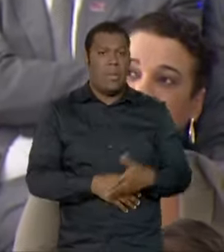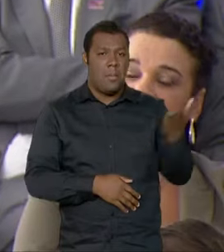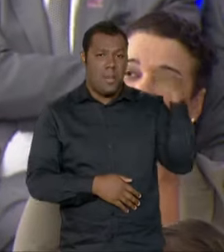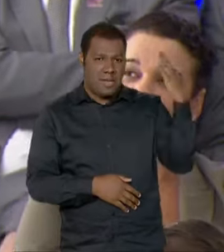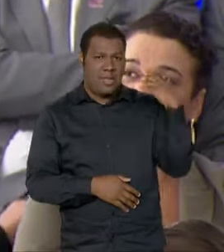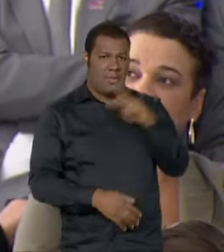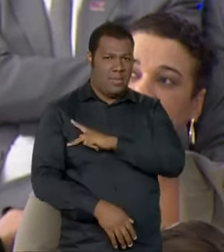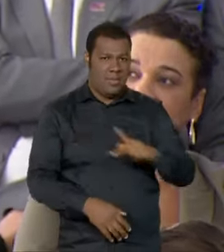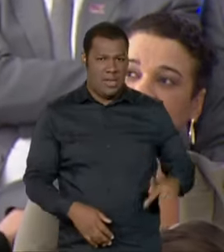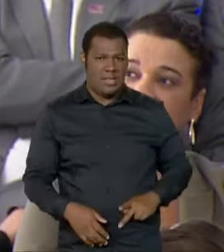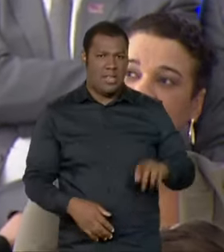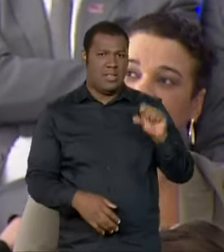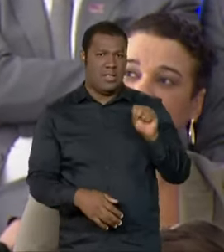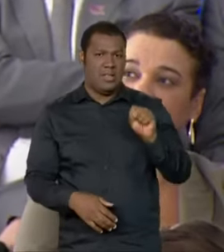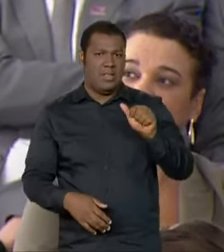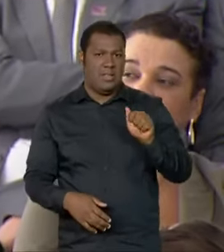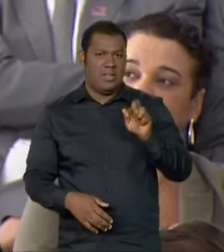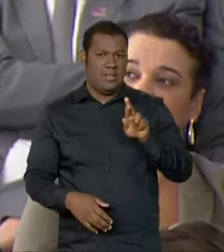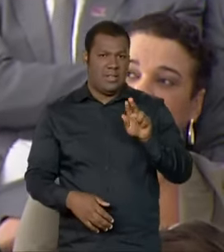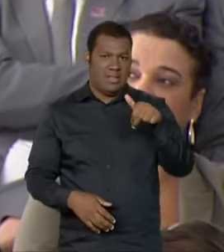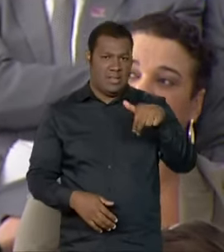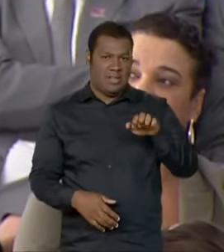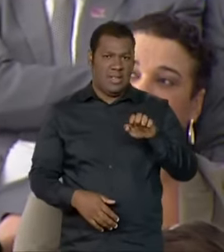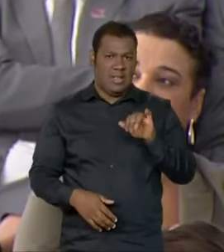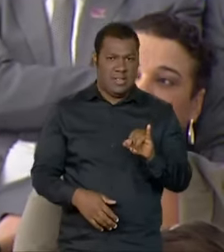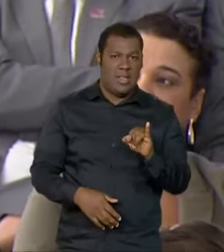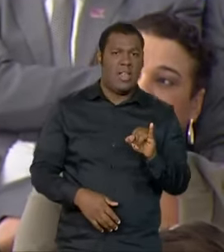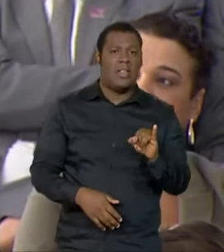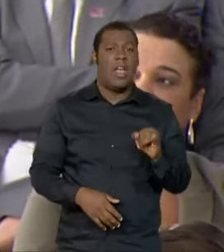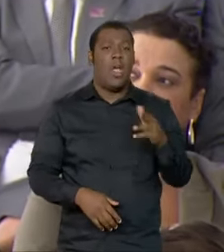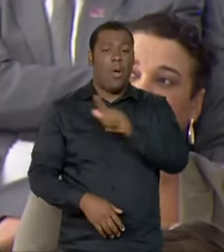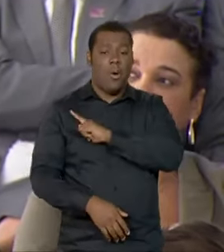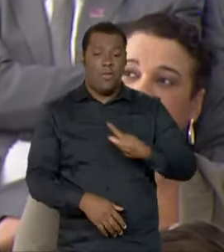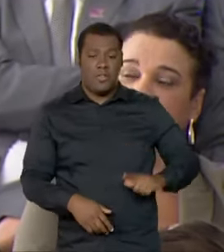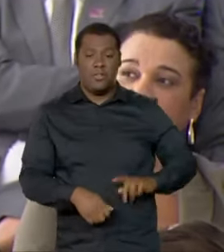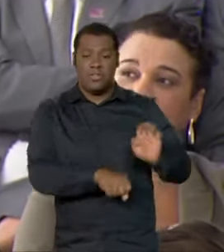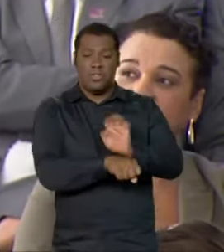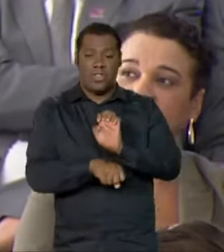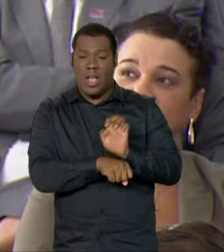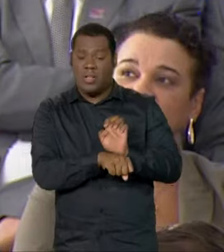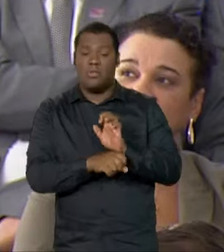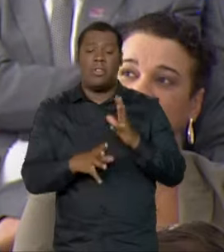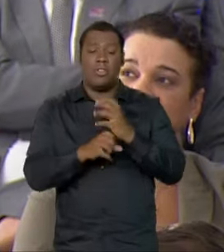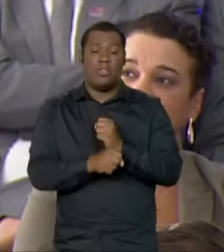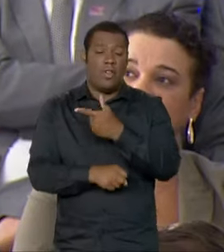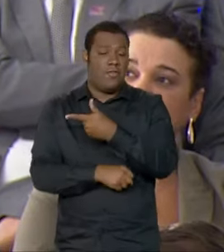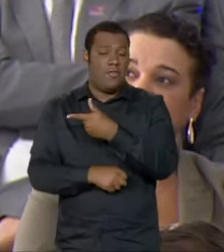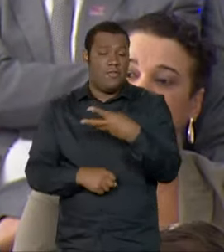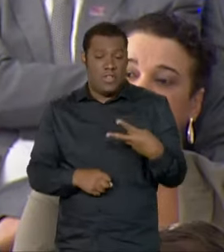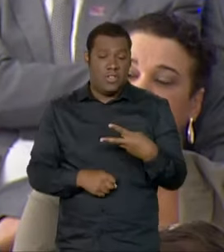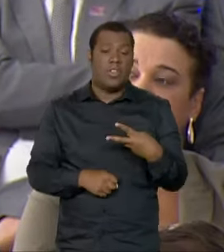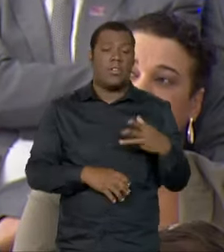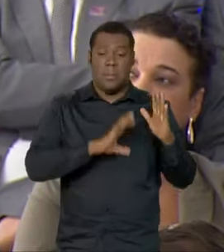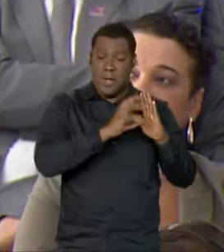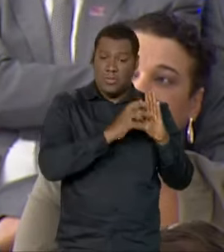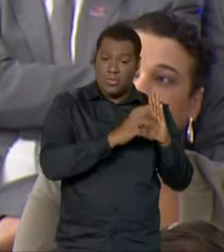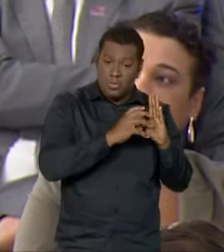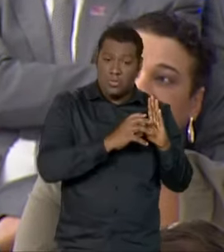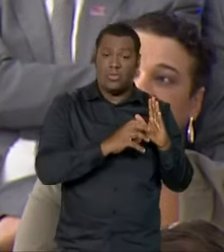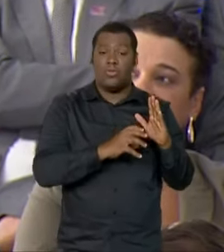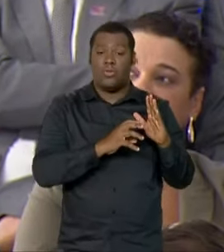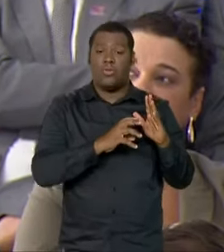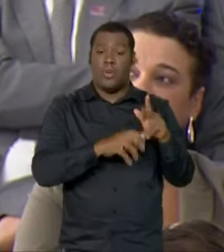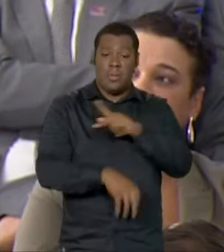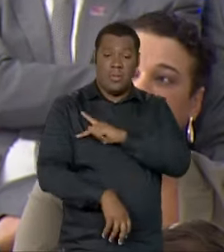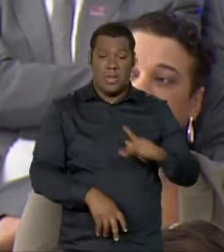o PMDB elegeu 23 governadores de estado e 306 constituintes. E a primeira coisa que fizeram foi